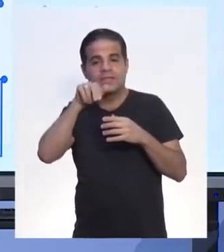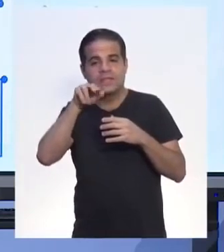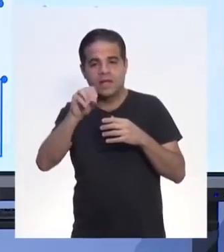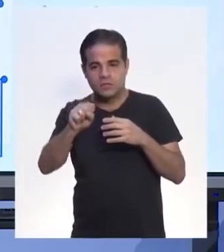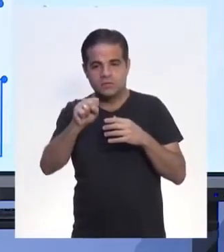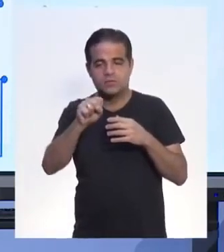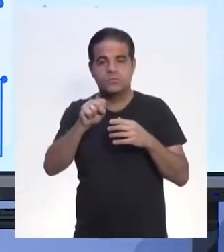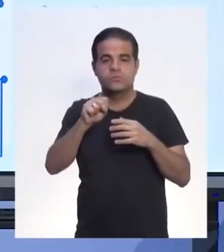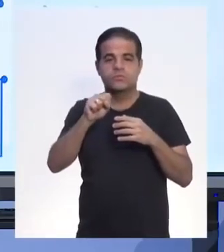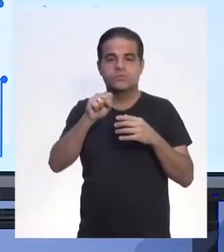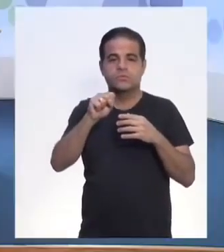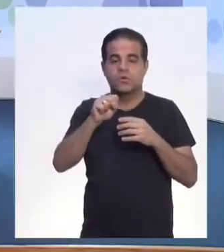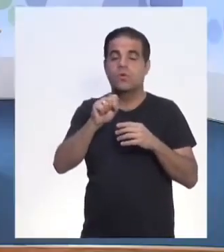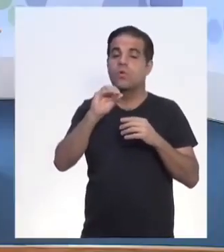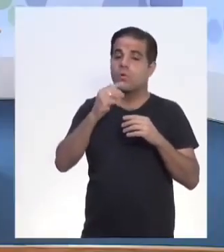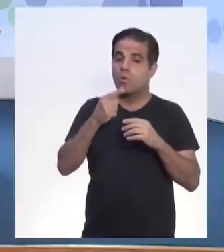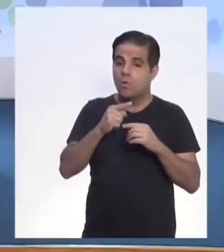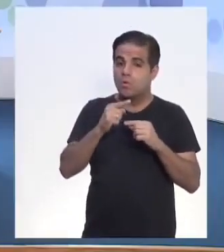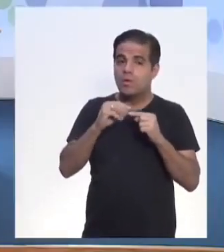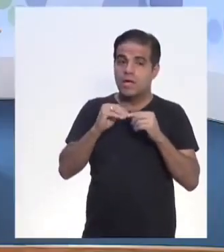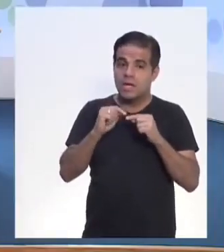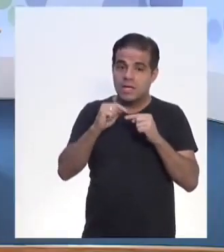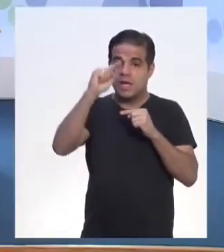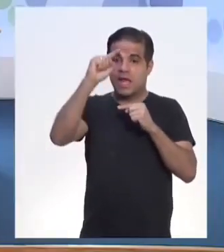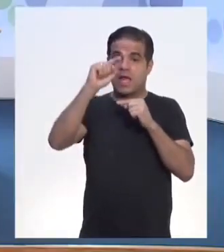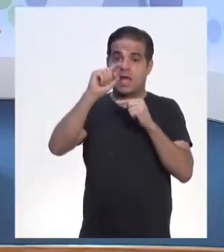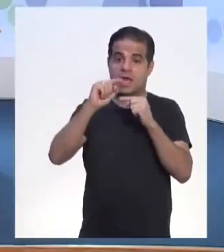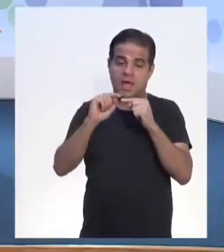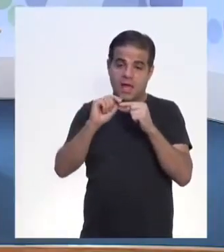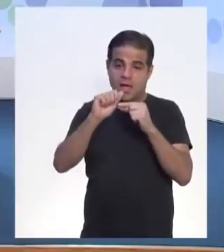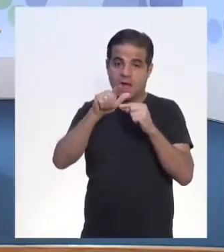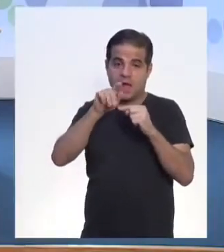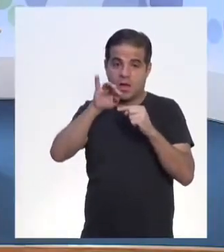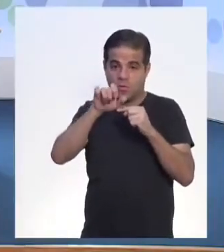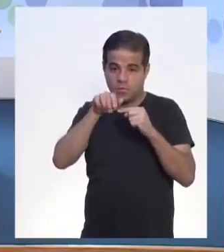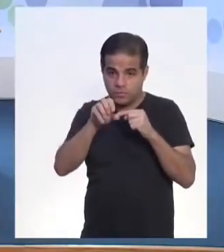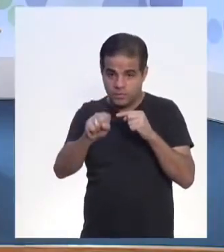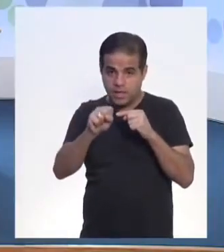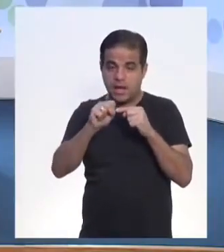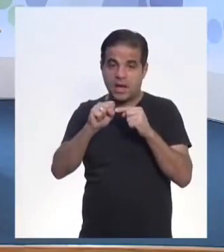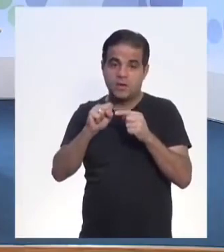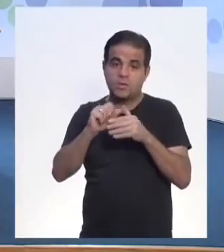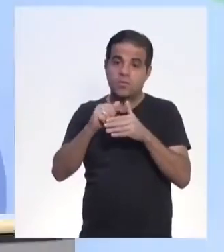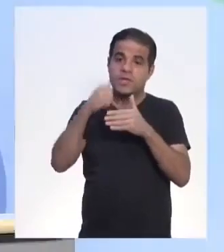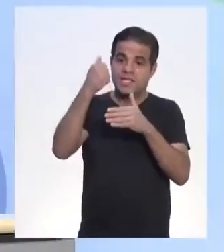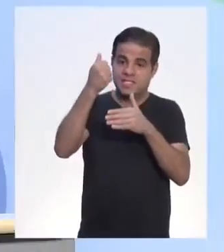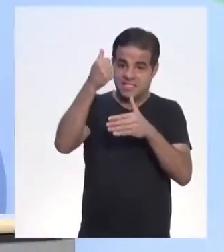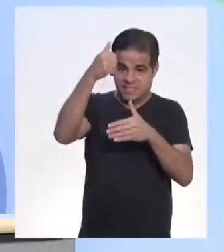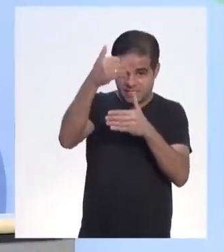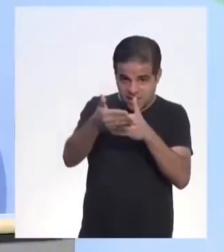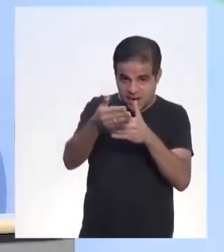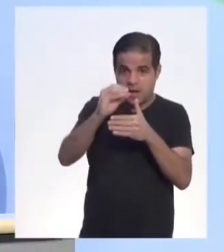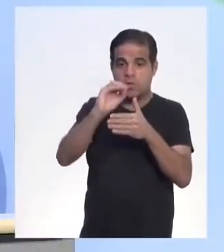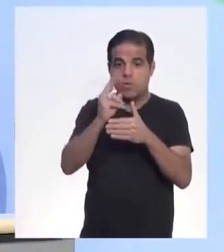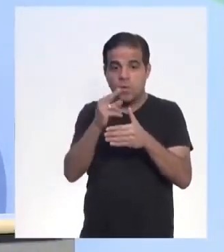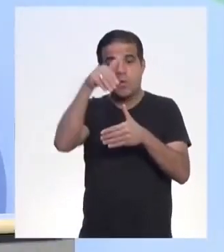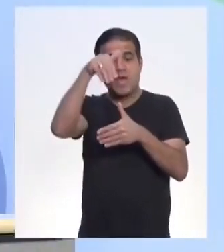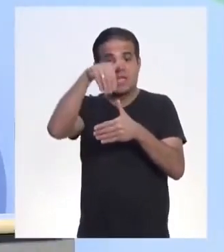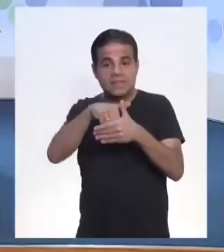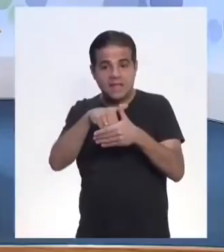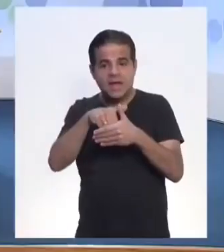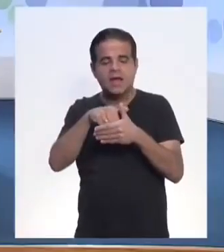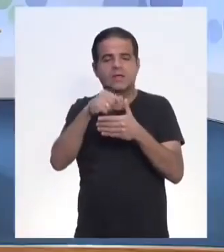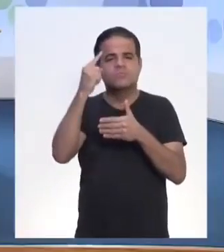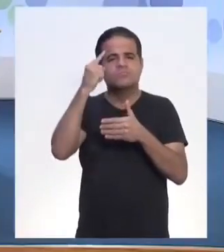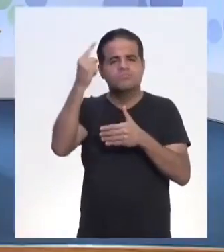ele é alterno externo, ou ele é alterno interno. Lembrando que nessa ideia a gente usou